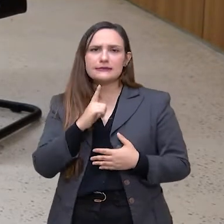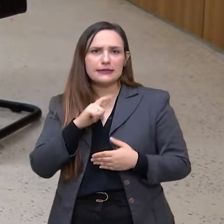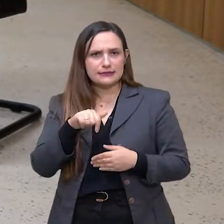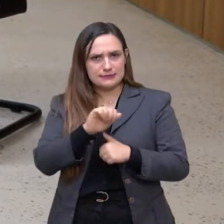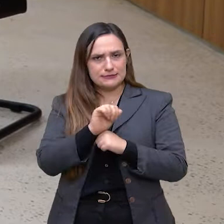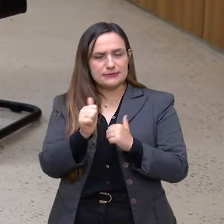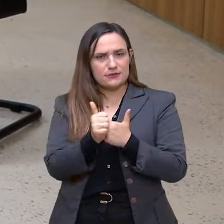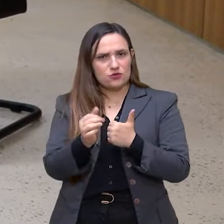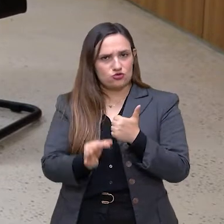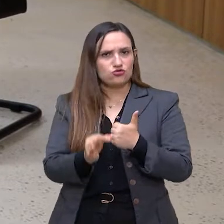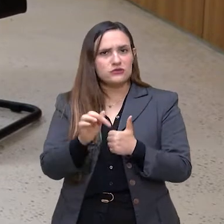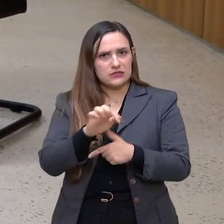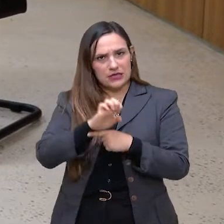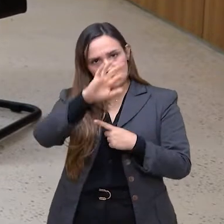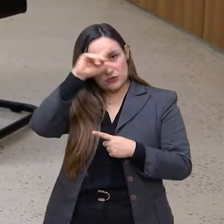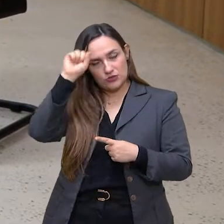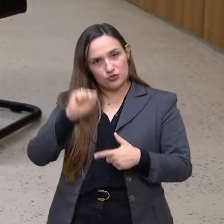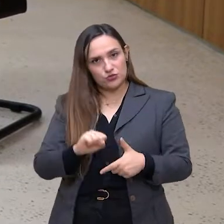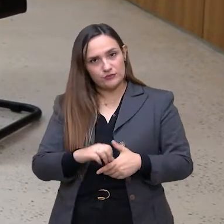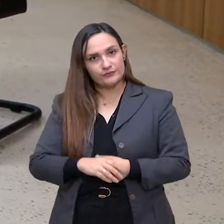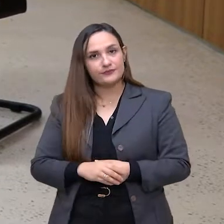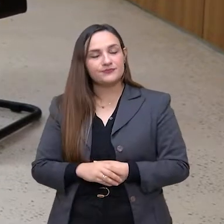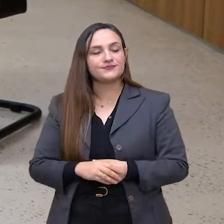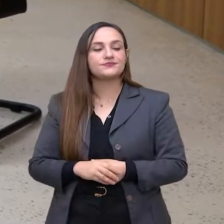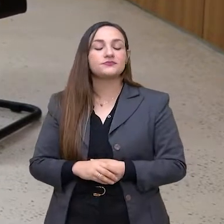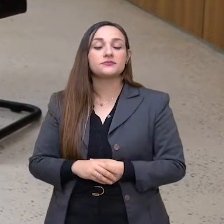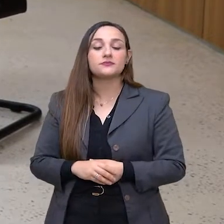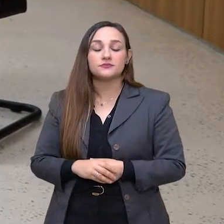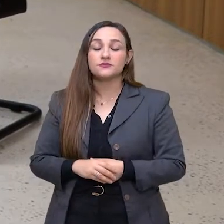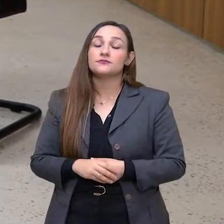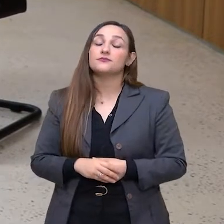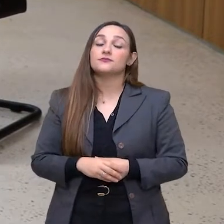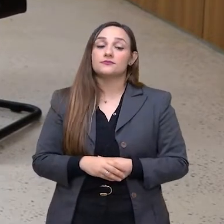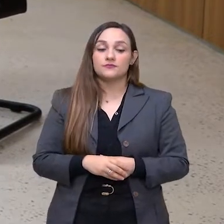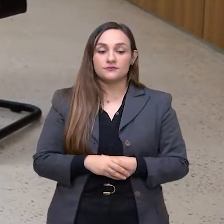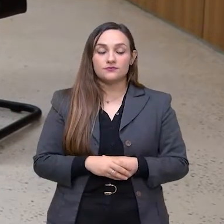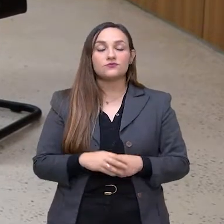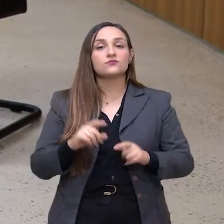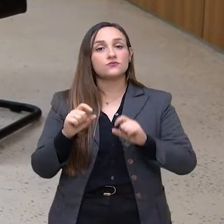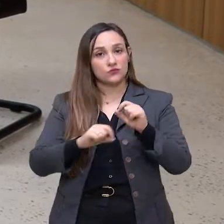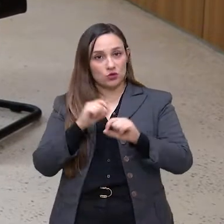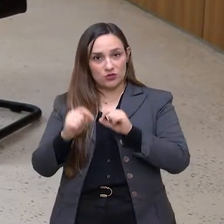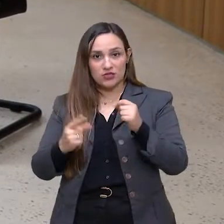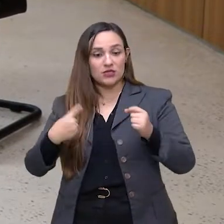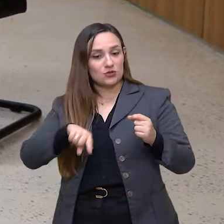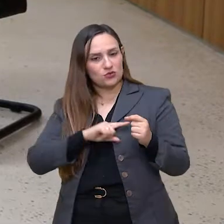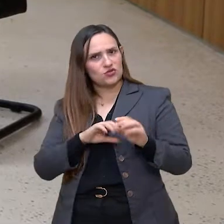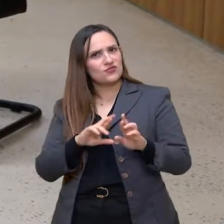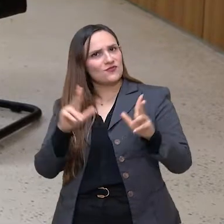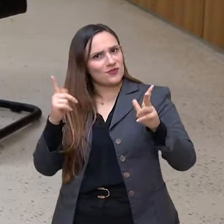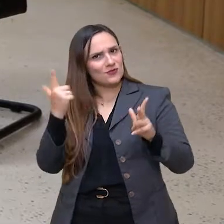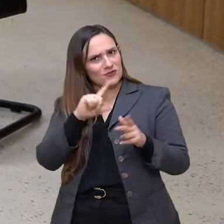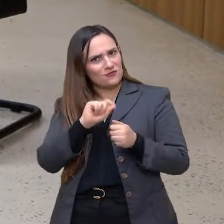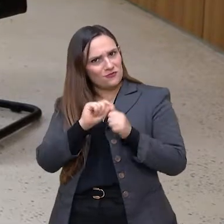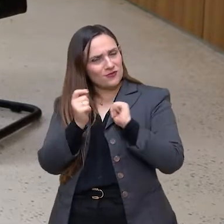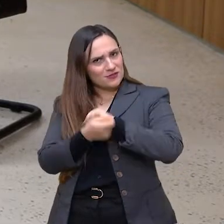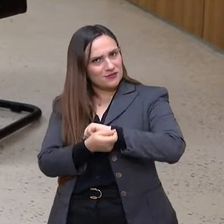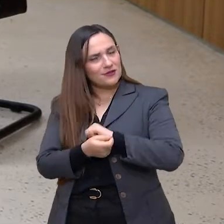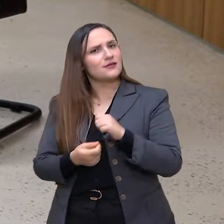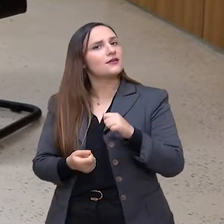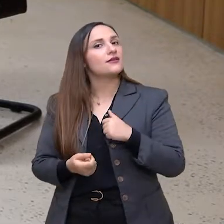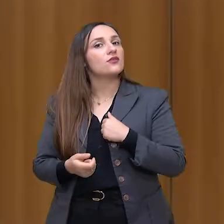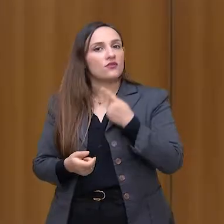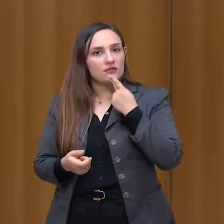Mato Grosso do Sul. O que a gente destacou no cumprimento, isso. Certo? Então, até adiantei um pouco. A questão